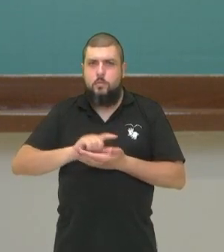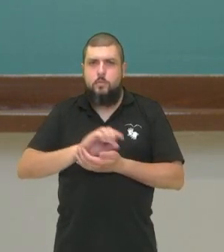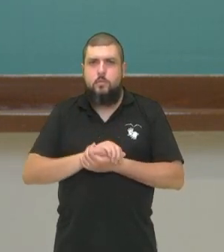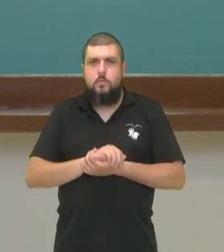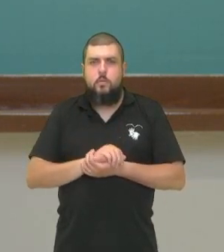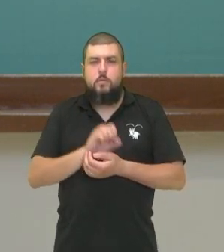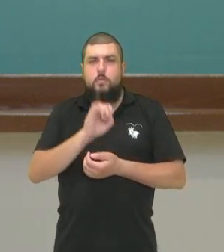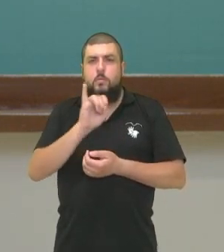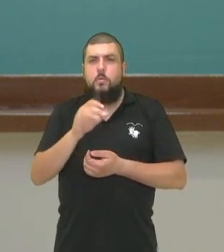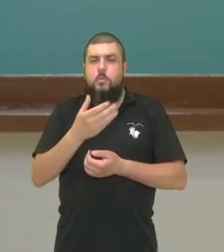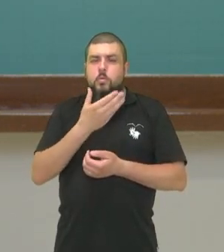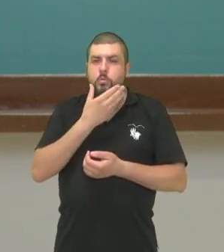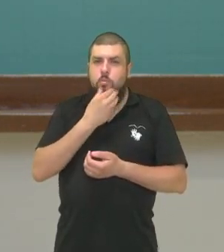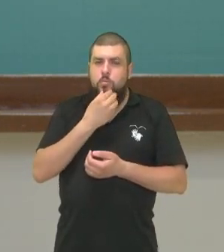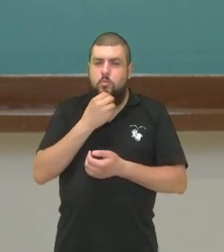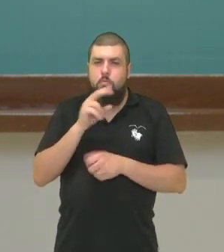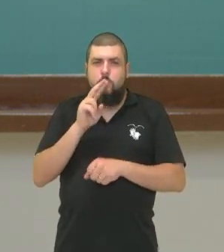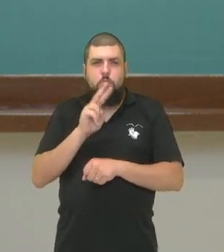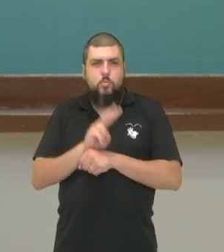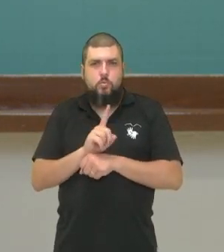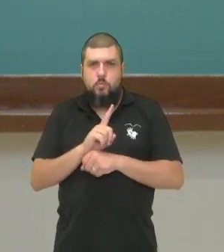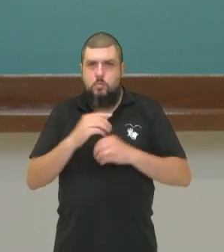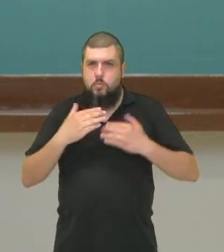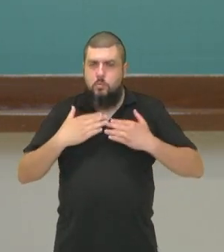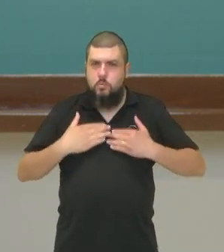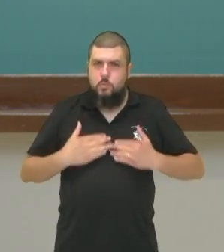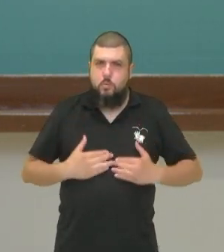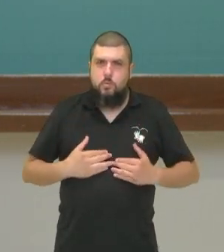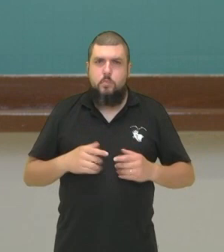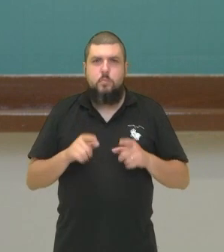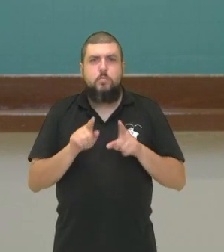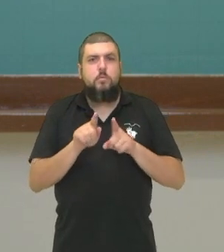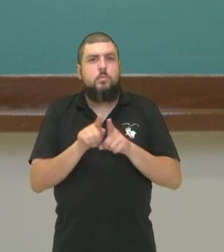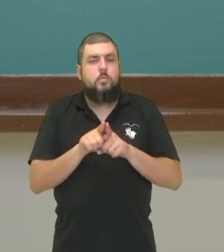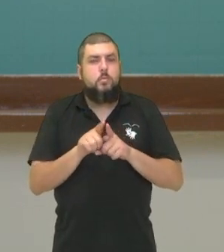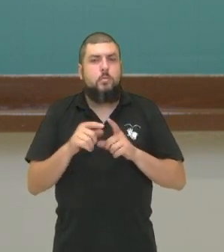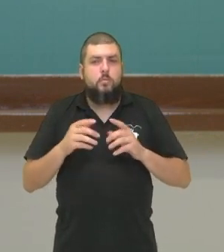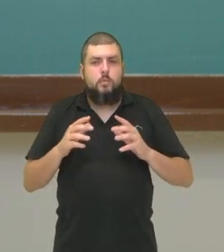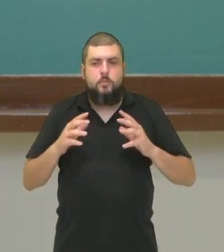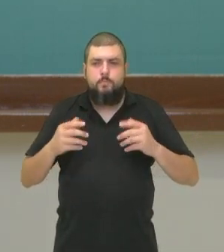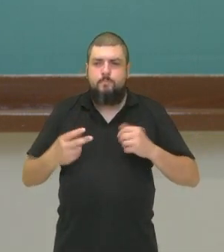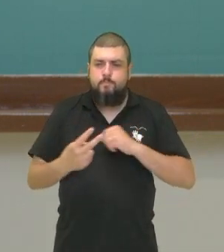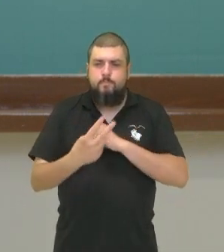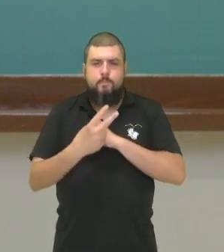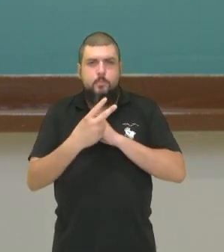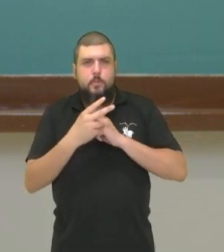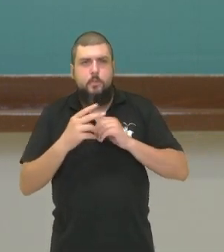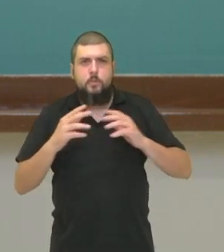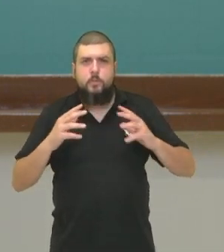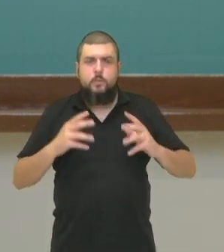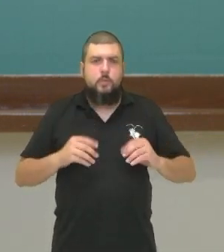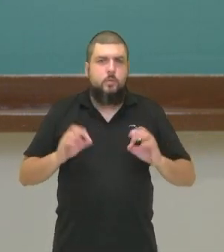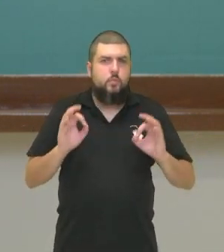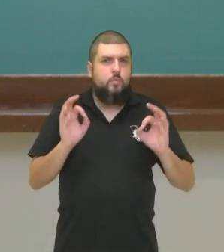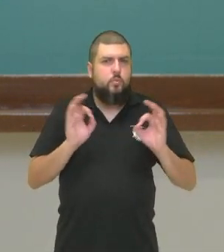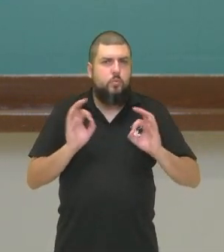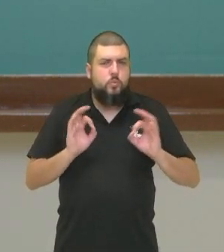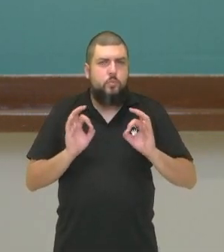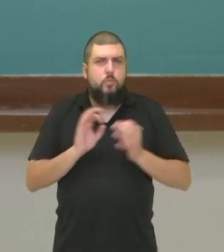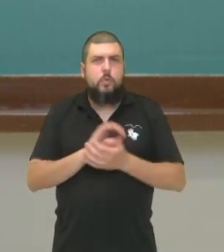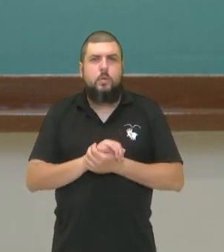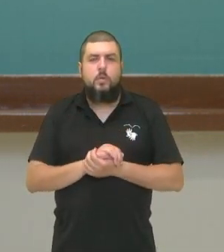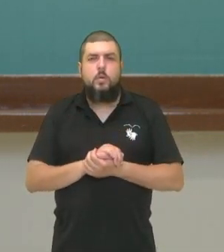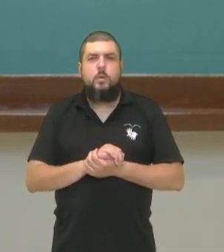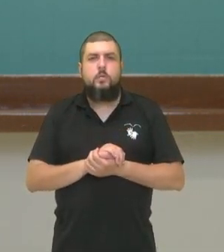cuidado, né, com o seu corpo, não tem uma higiene pessoal muito adequada, o